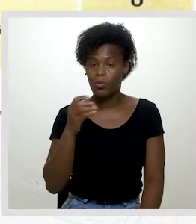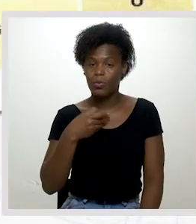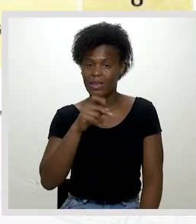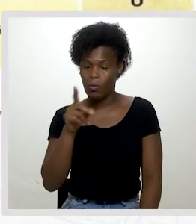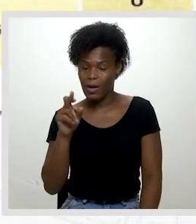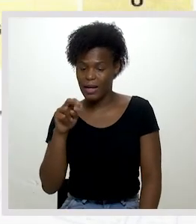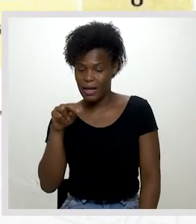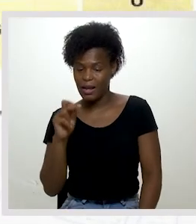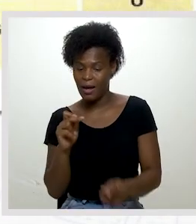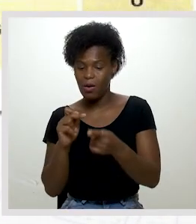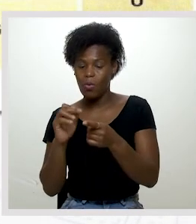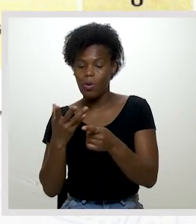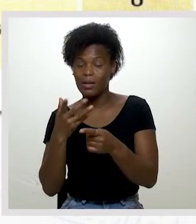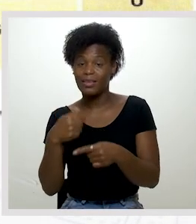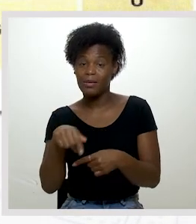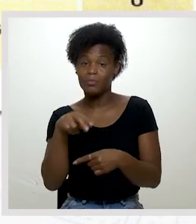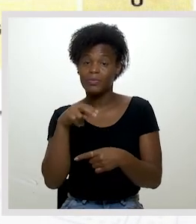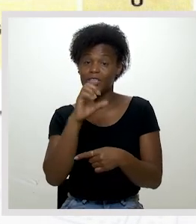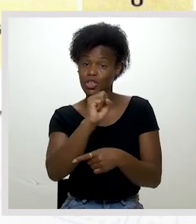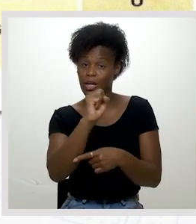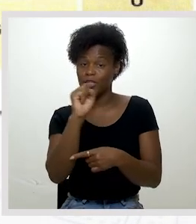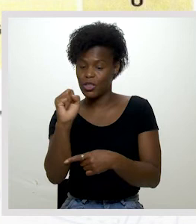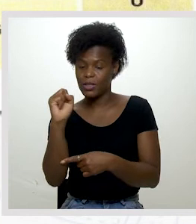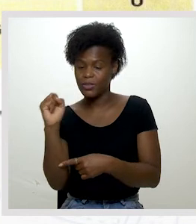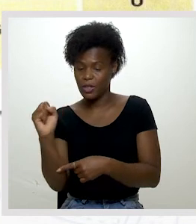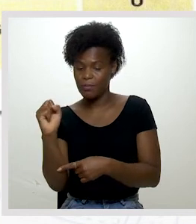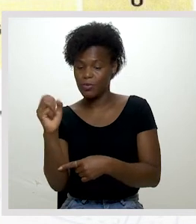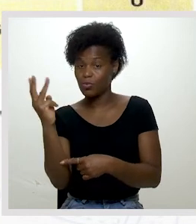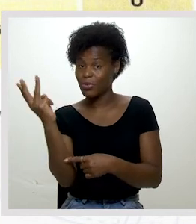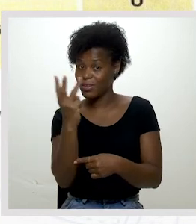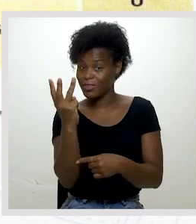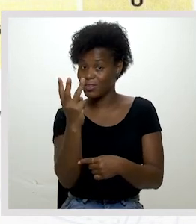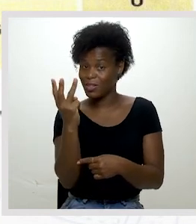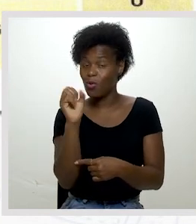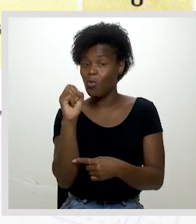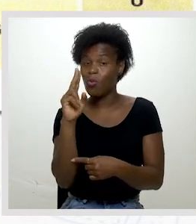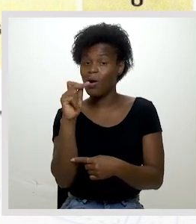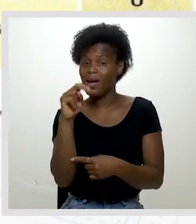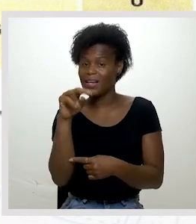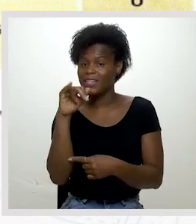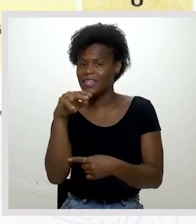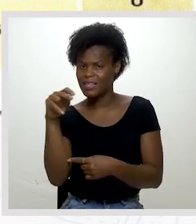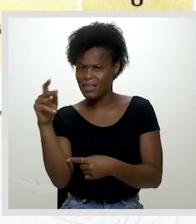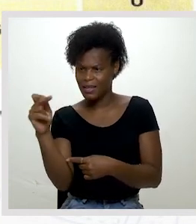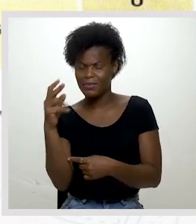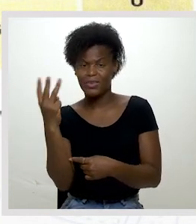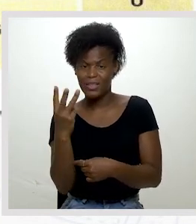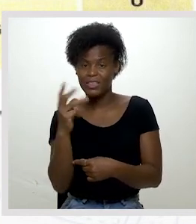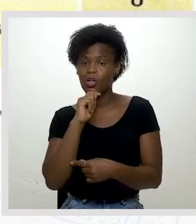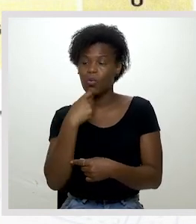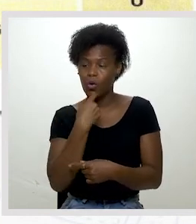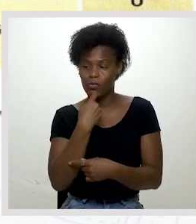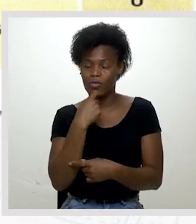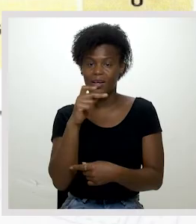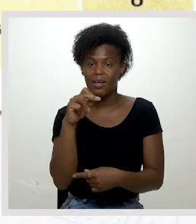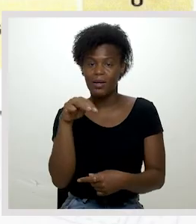quando nós temos os nucleótidos GGG, um tripleto com 3 guanina, ela codifica um aminoácido que